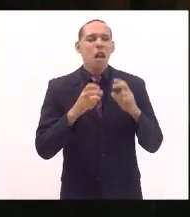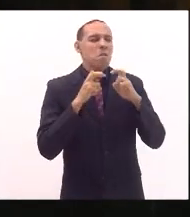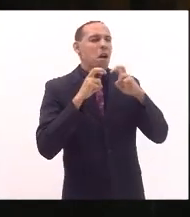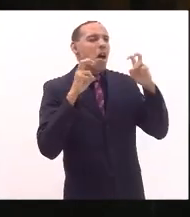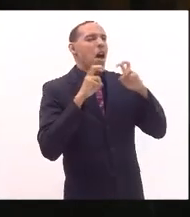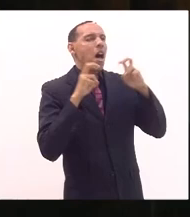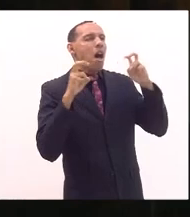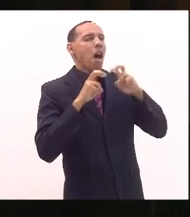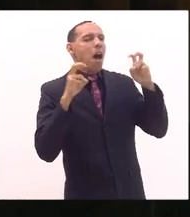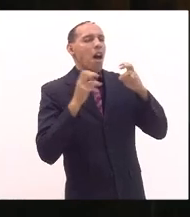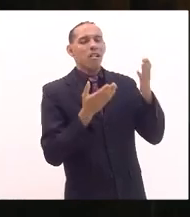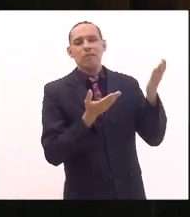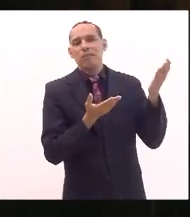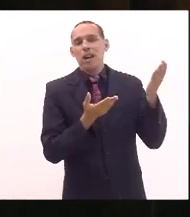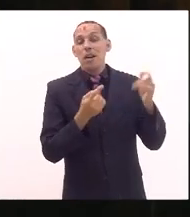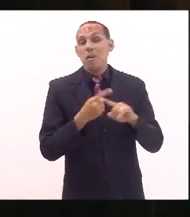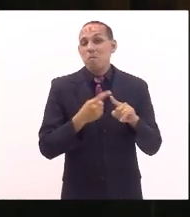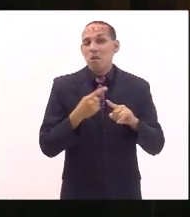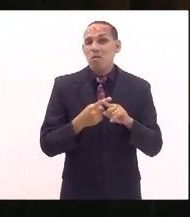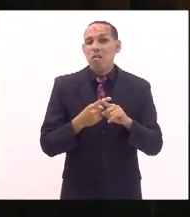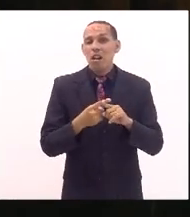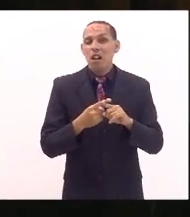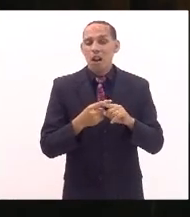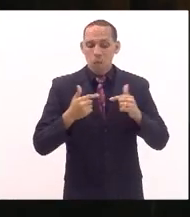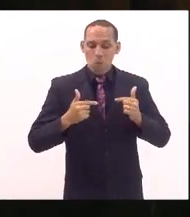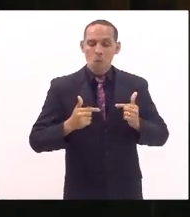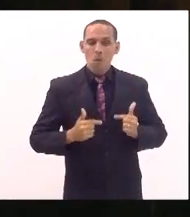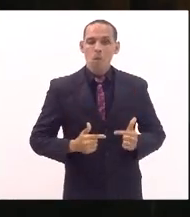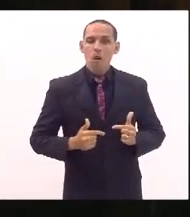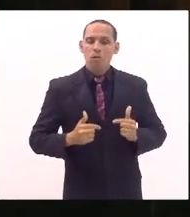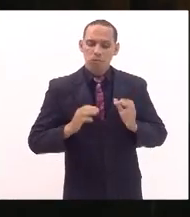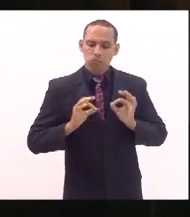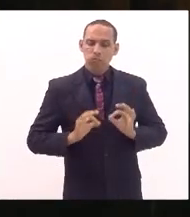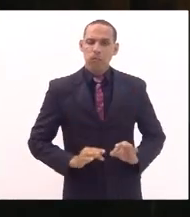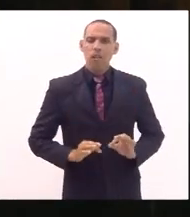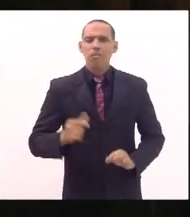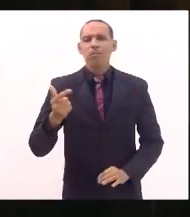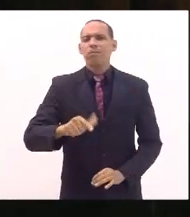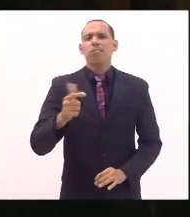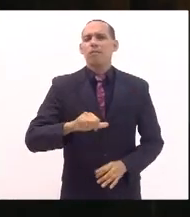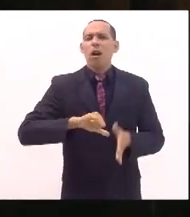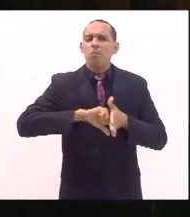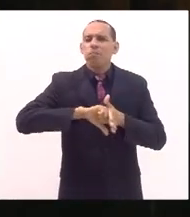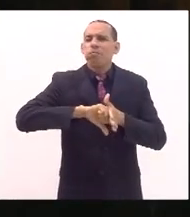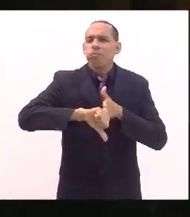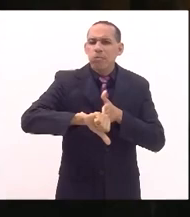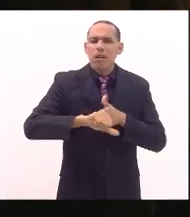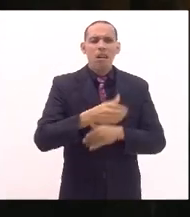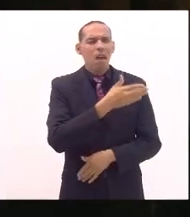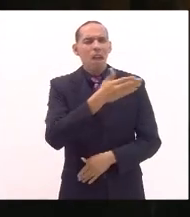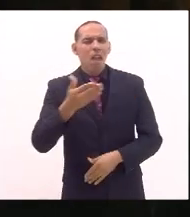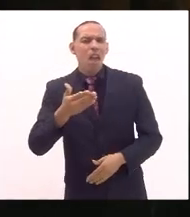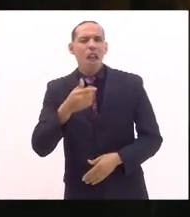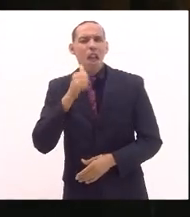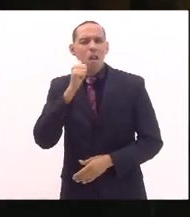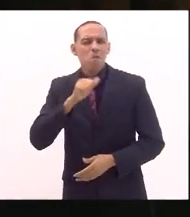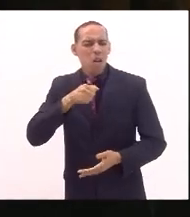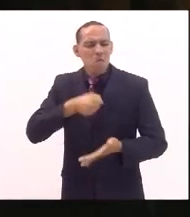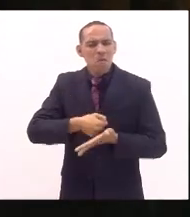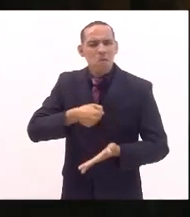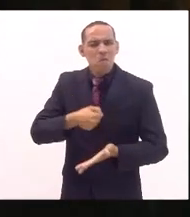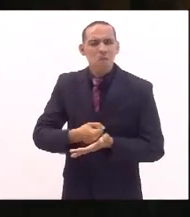esbravejando por que não tem decência não tem moral é misógino é machista